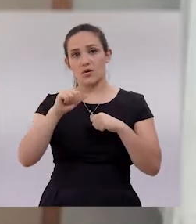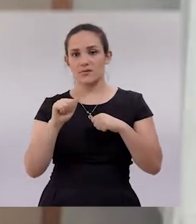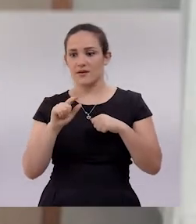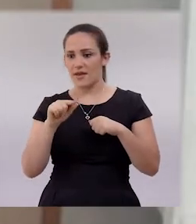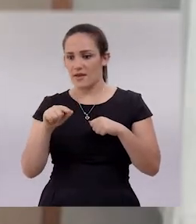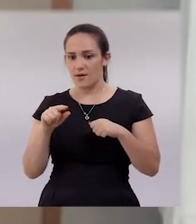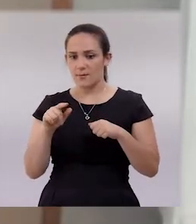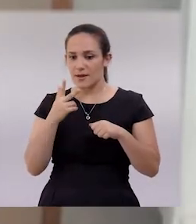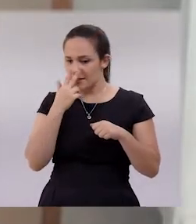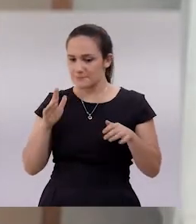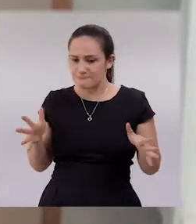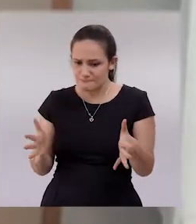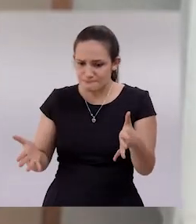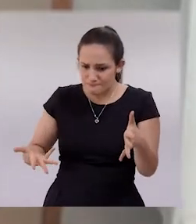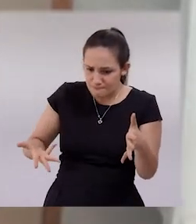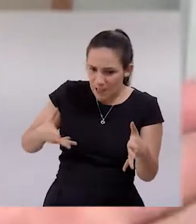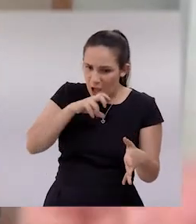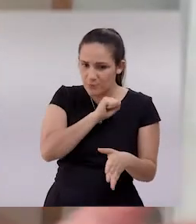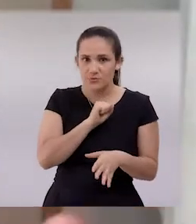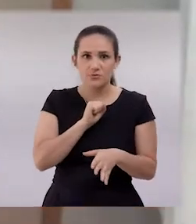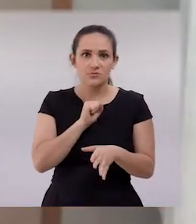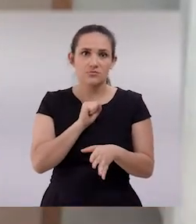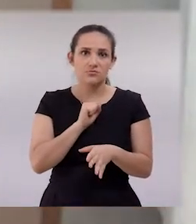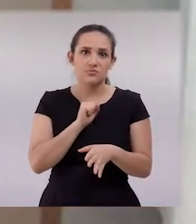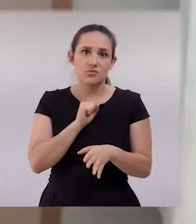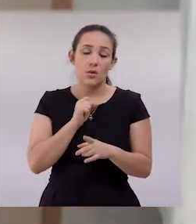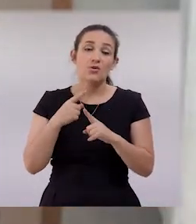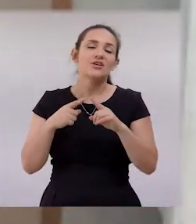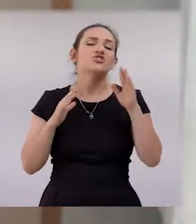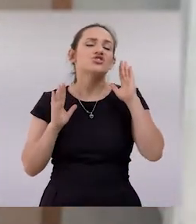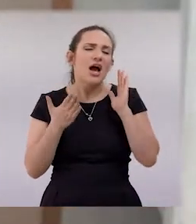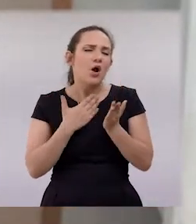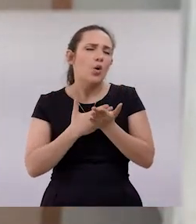foi acelerar e consolidar algumas tendências que já vinham sendo